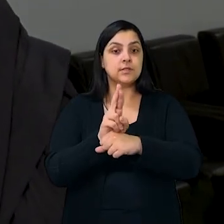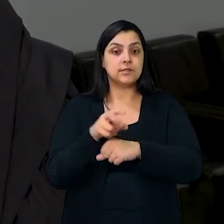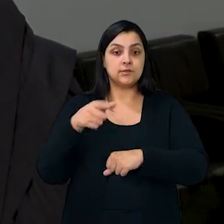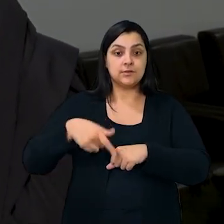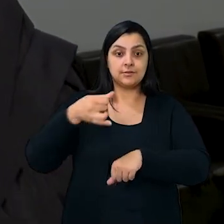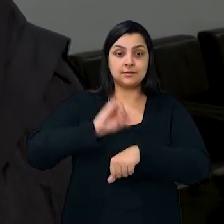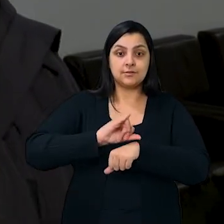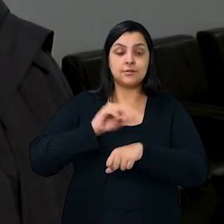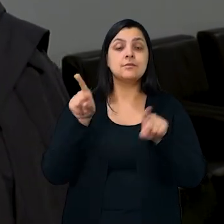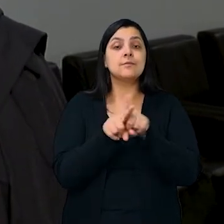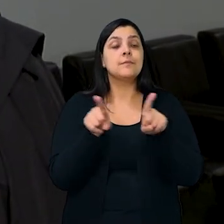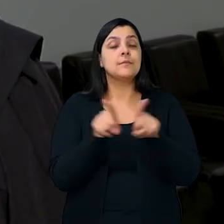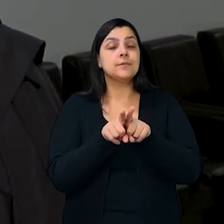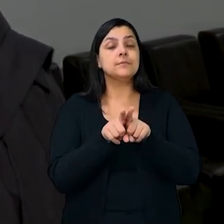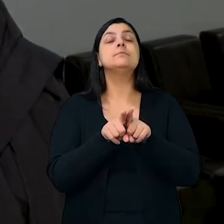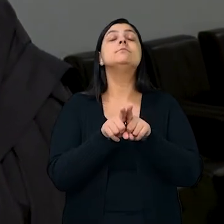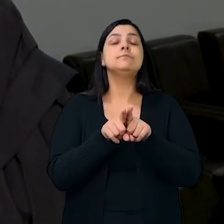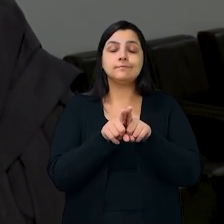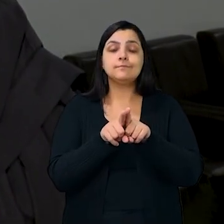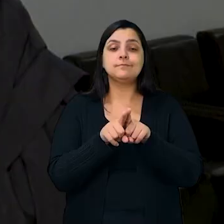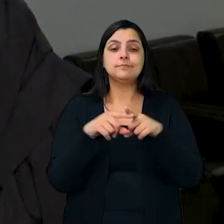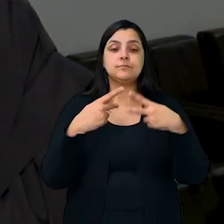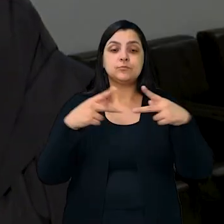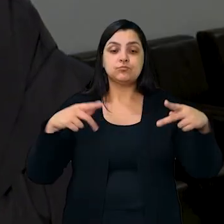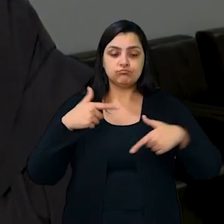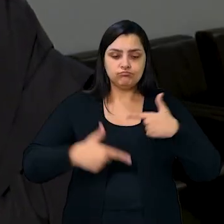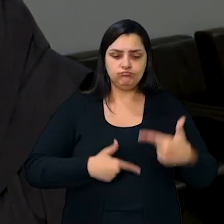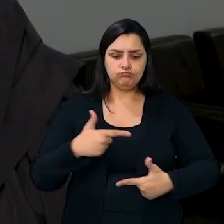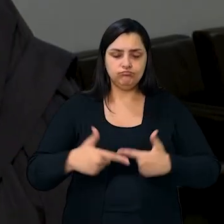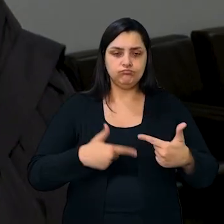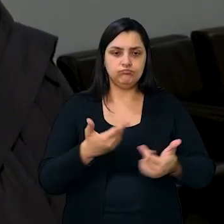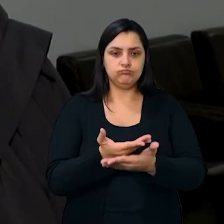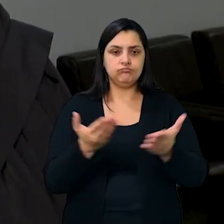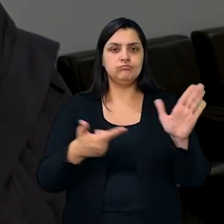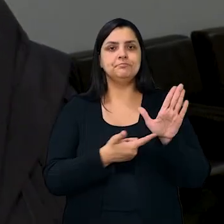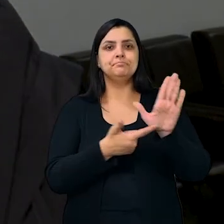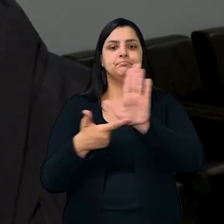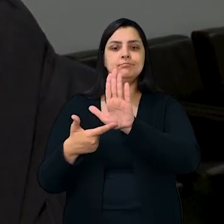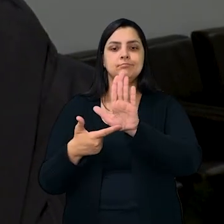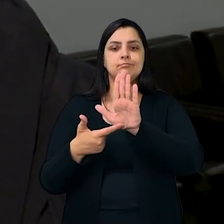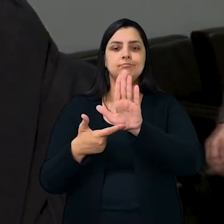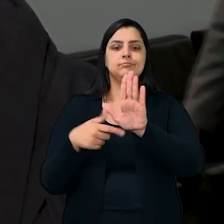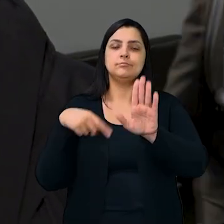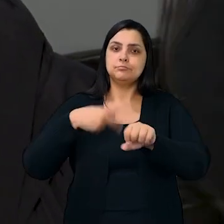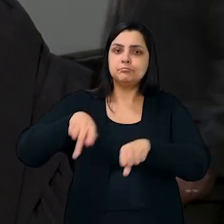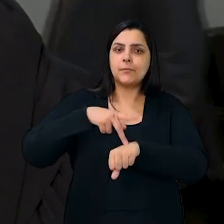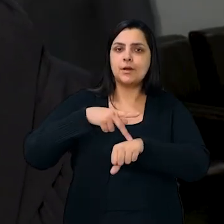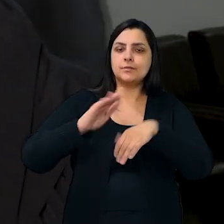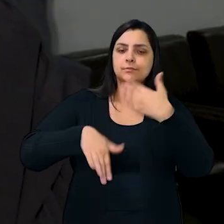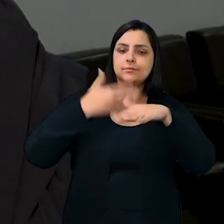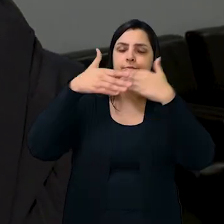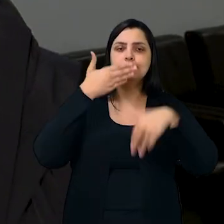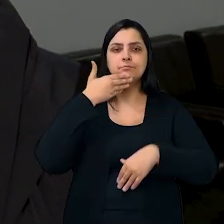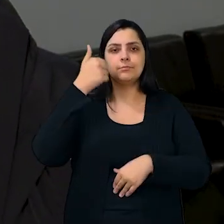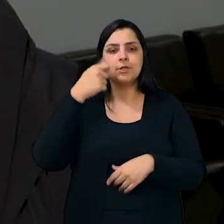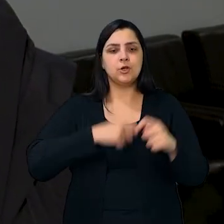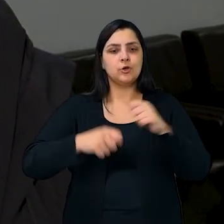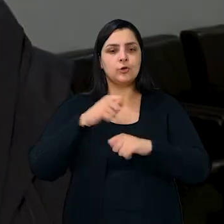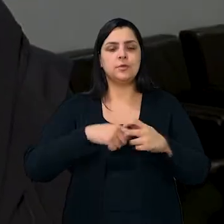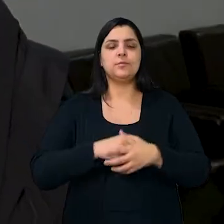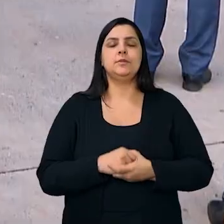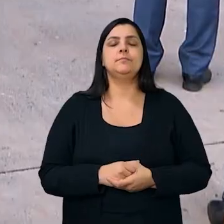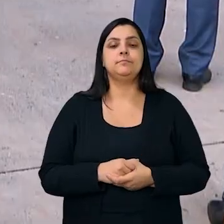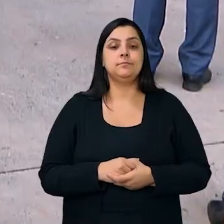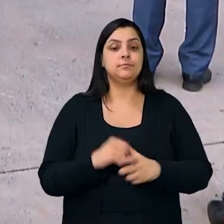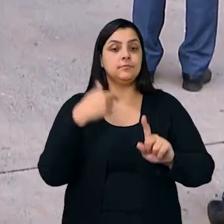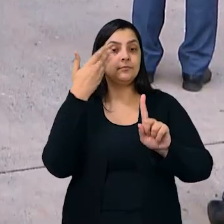do capital, mas como aqueles que, através da sua força de trabalho, ajudam a construir nosso país e desenvolver a nossa